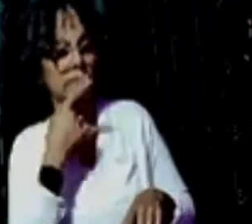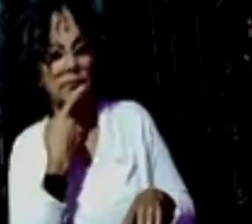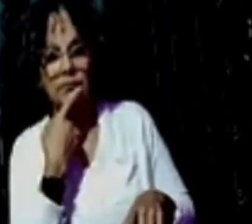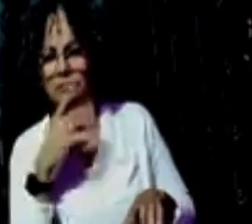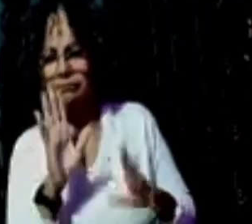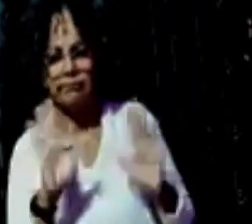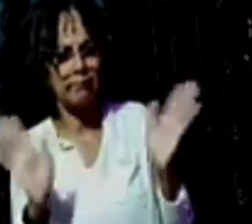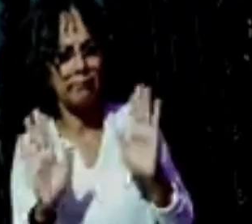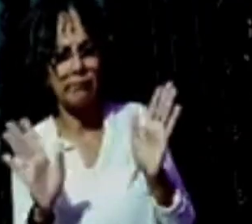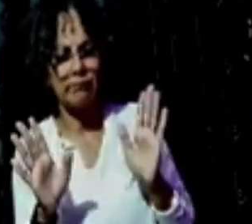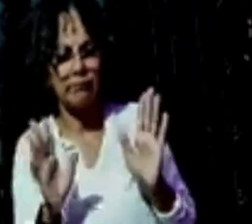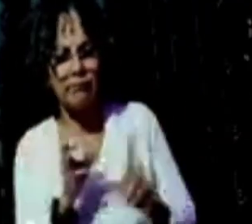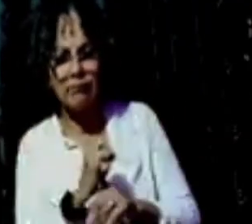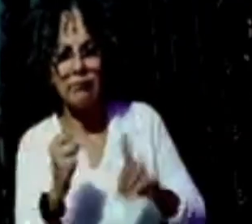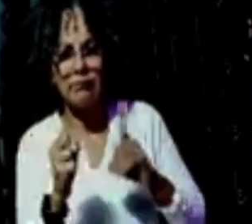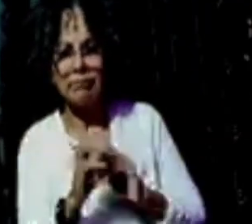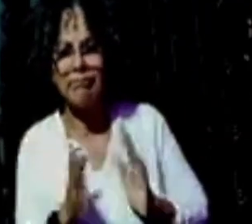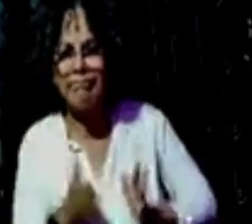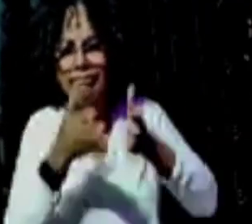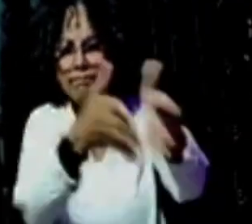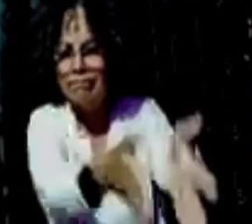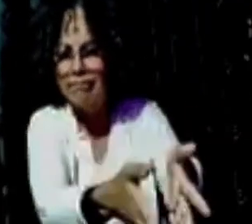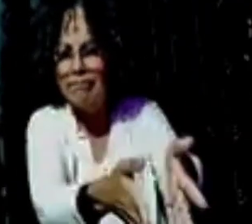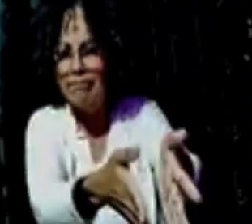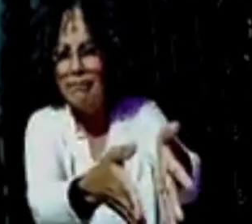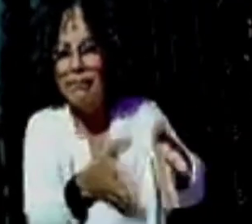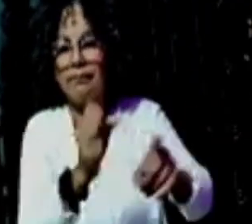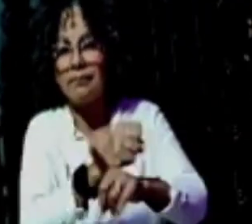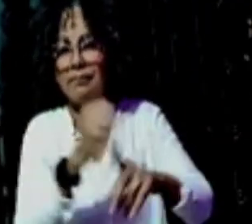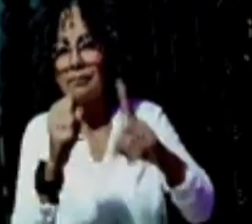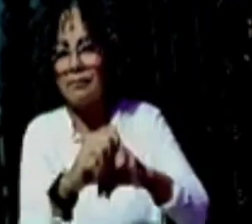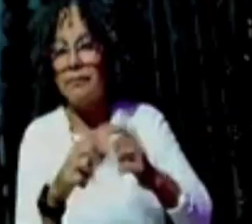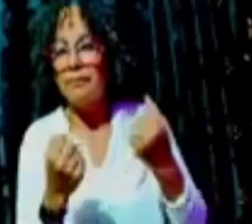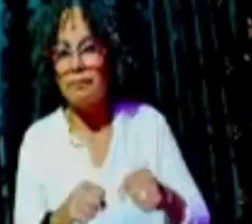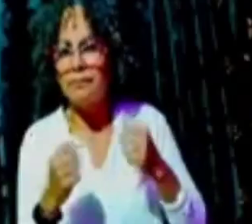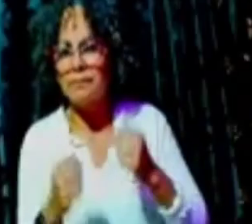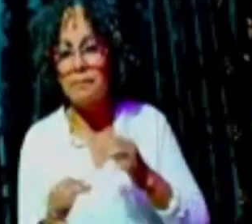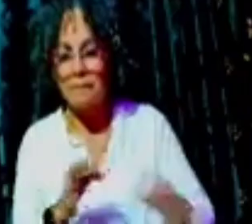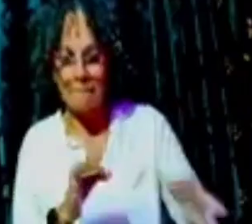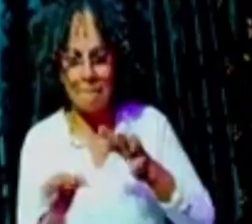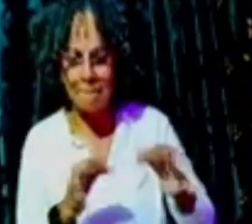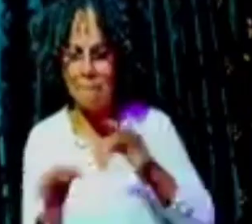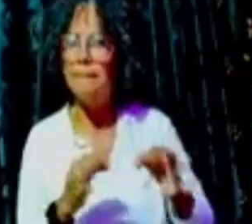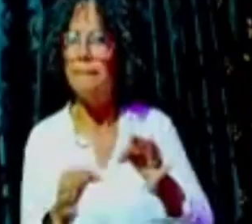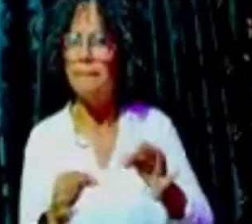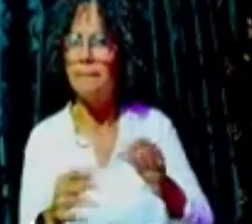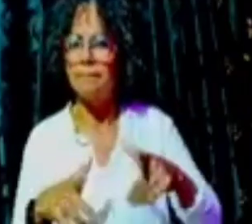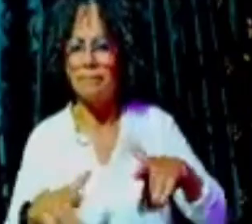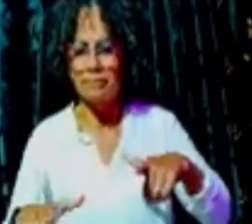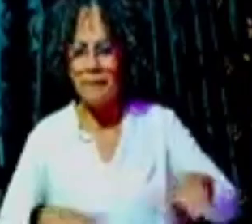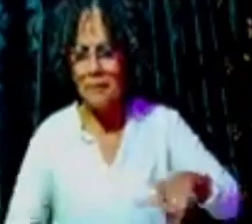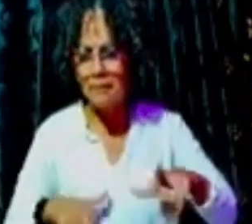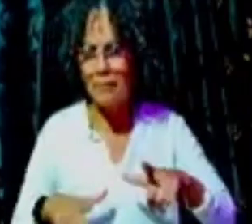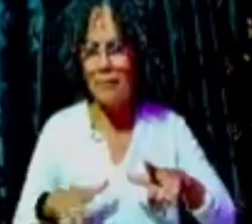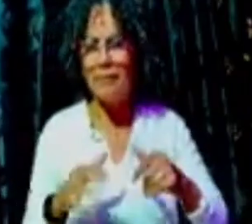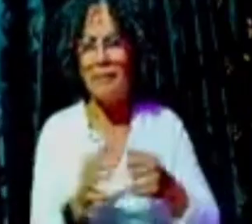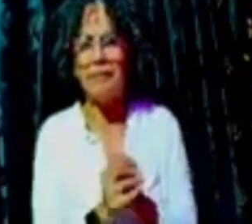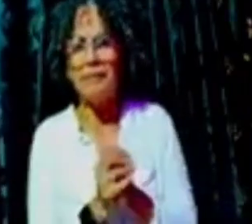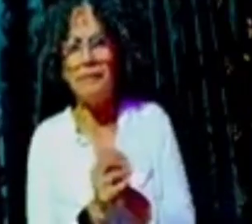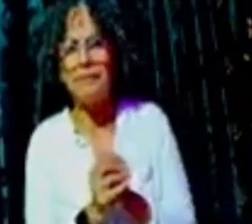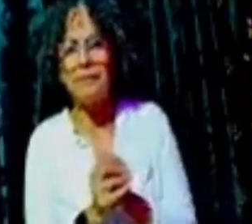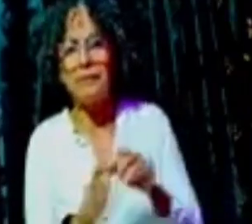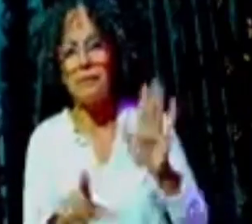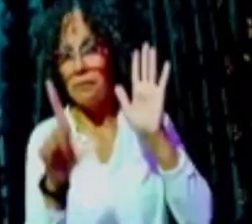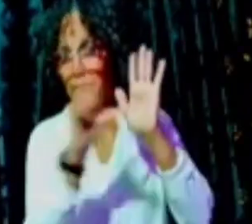ser incluído na sociedade. Mas a sociedade está preparada também para receber isso. Mercado de trabalho. Né? Existem